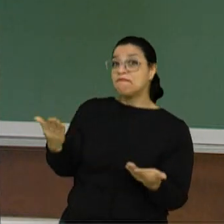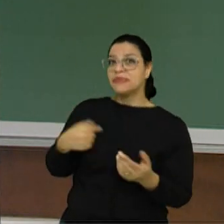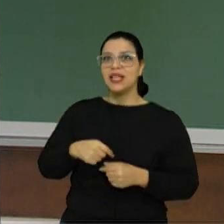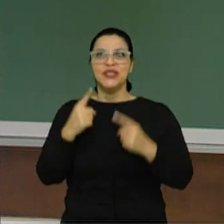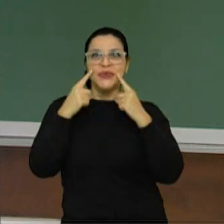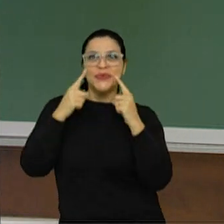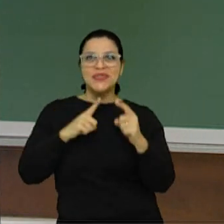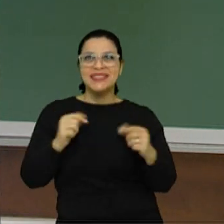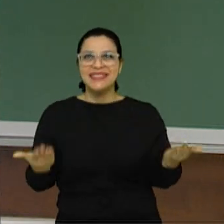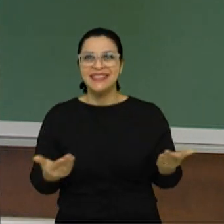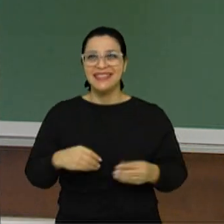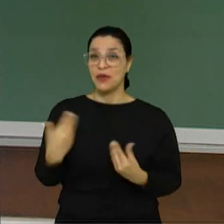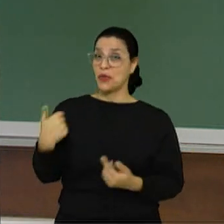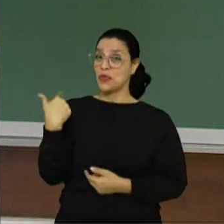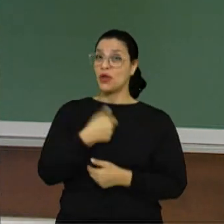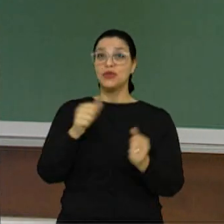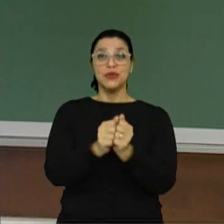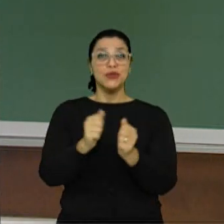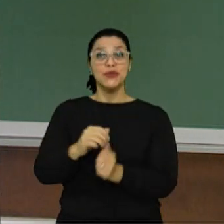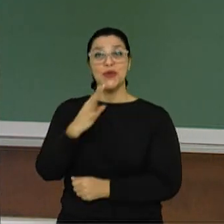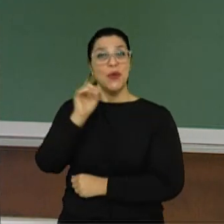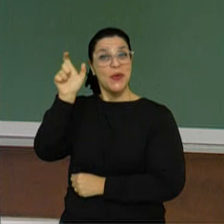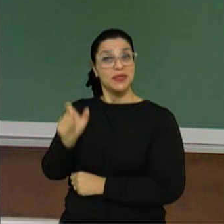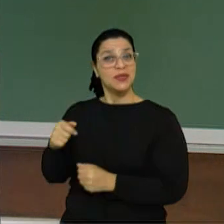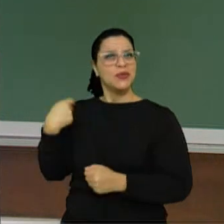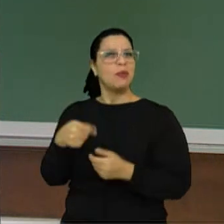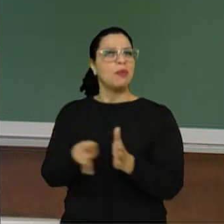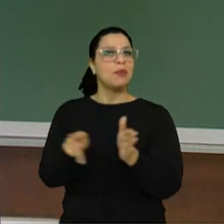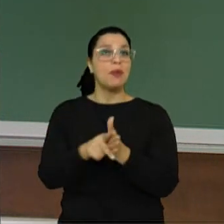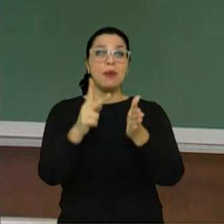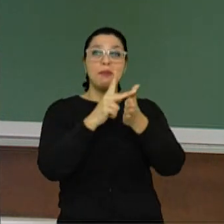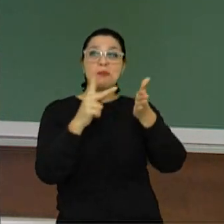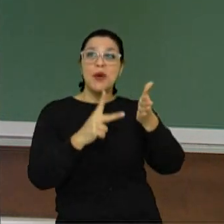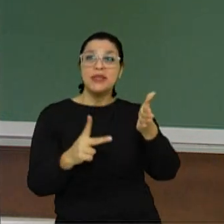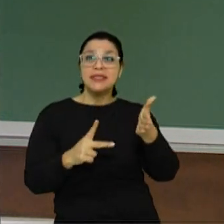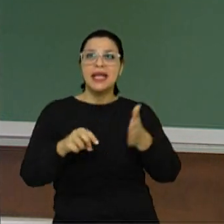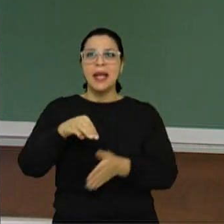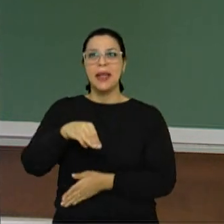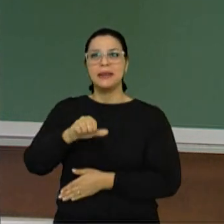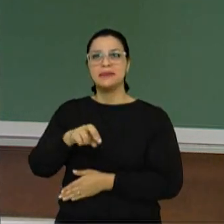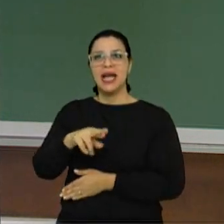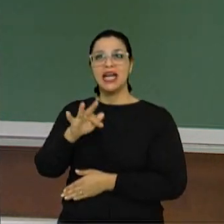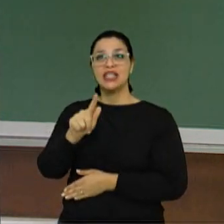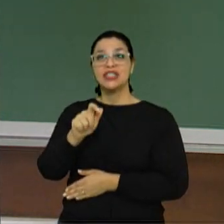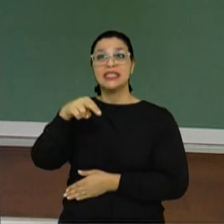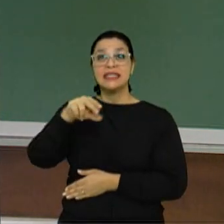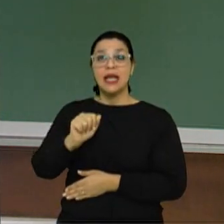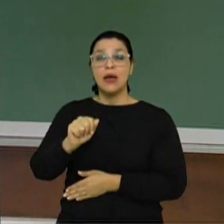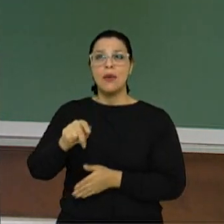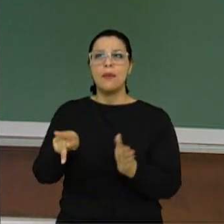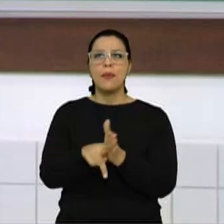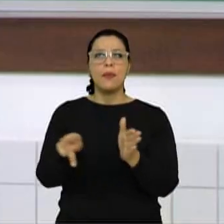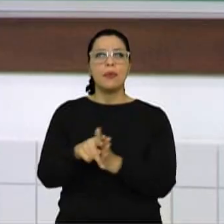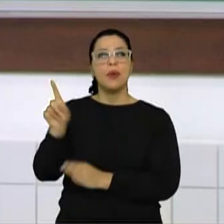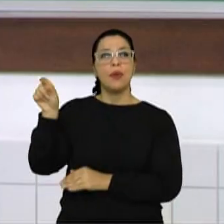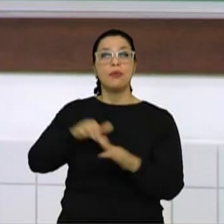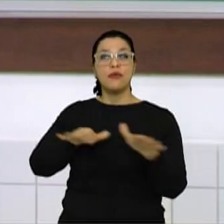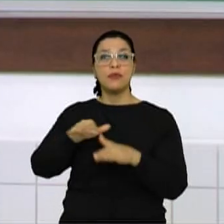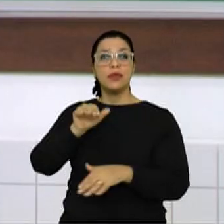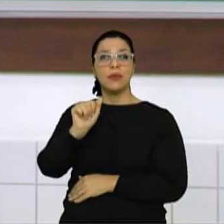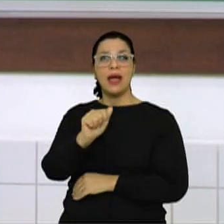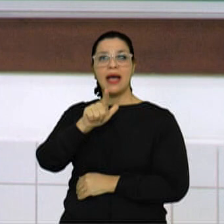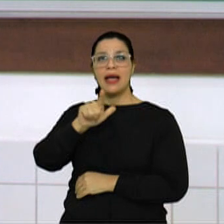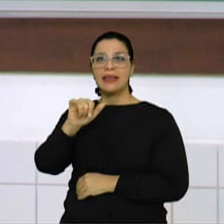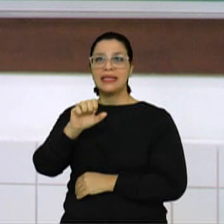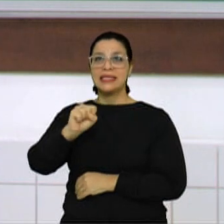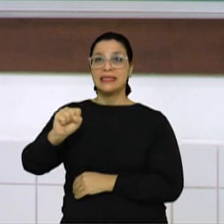Bateu a dúvida? Eles também eram conhecidos como poesia marginal ou movimento Alissara. E a prof vai explicar